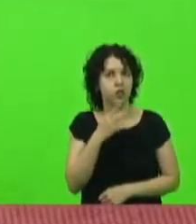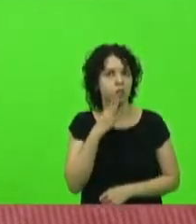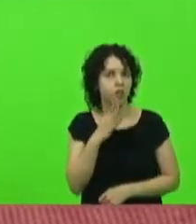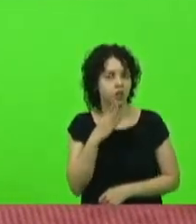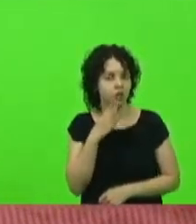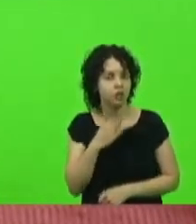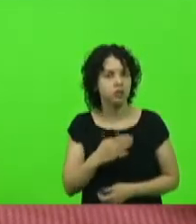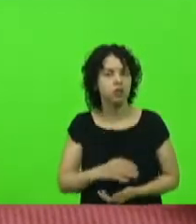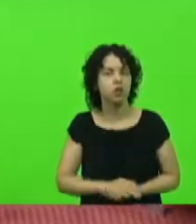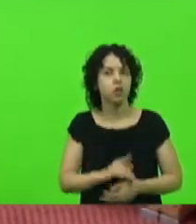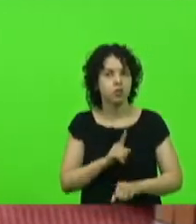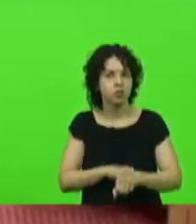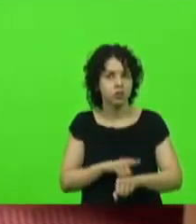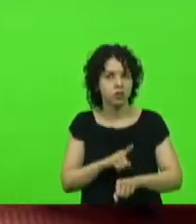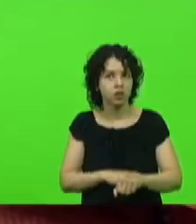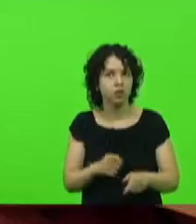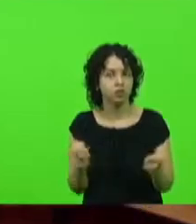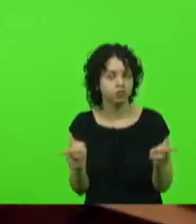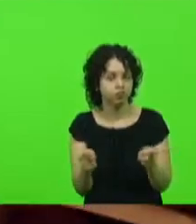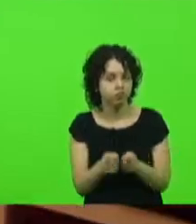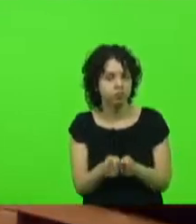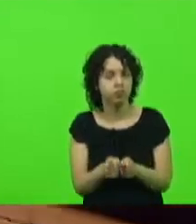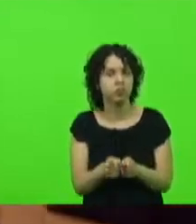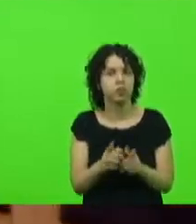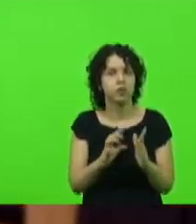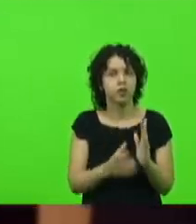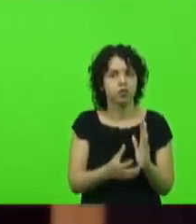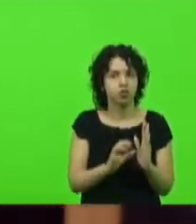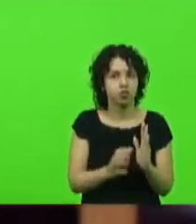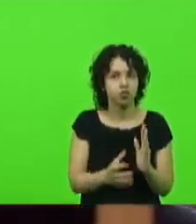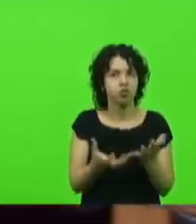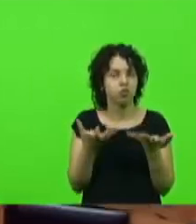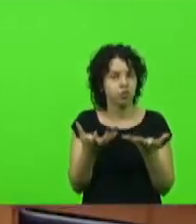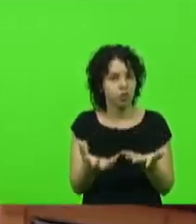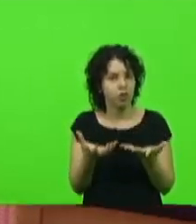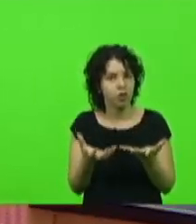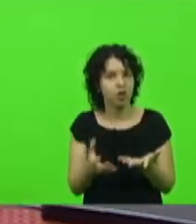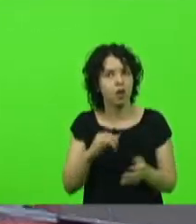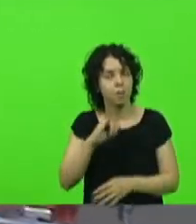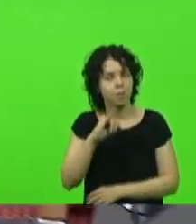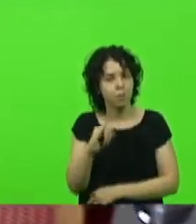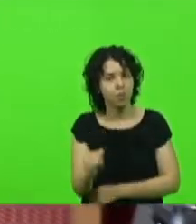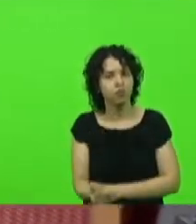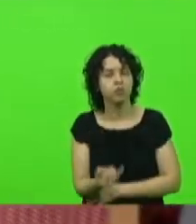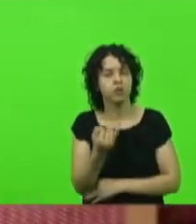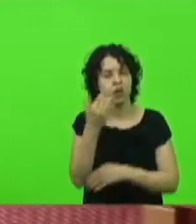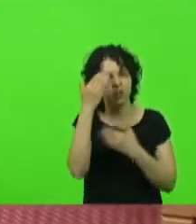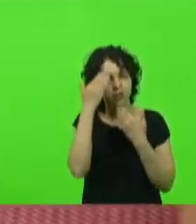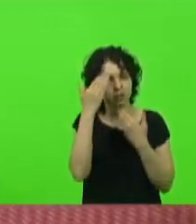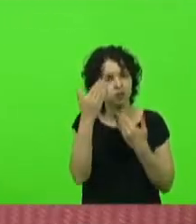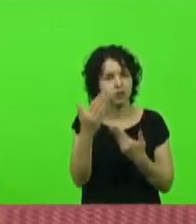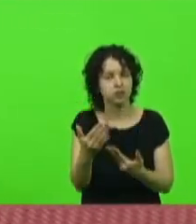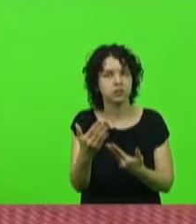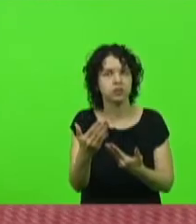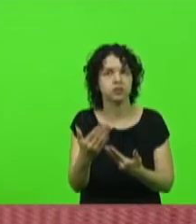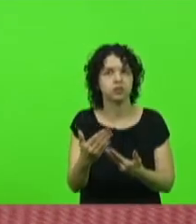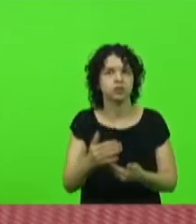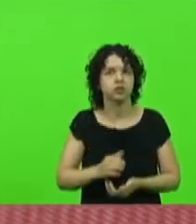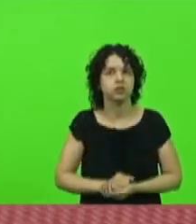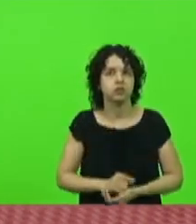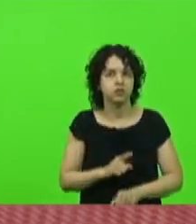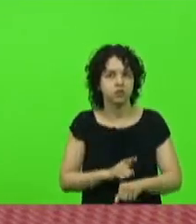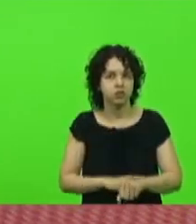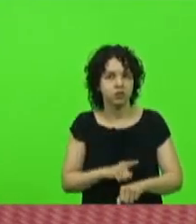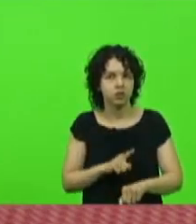tempo é do partido, eu gostaria de aproveitar, agradecer esse tempo